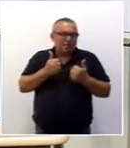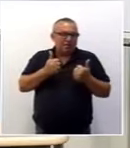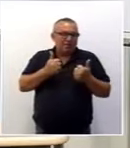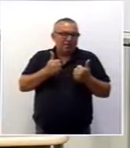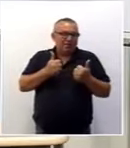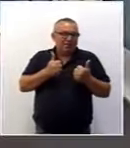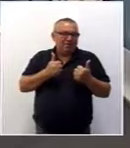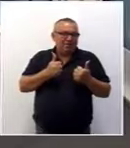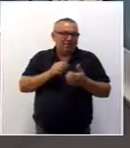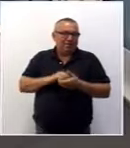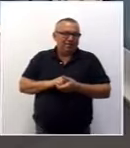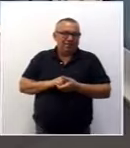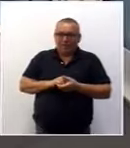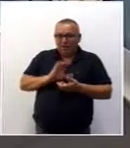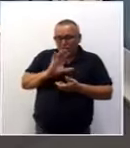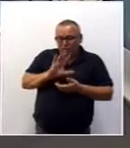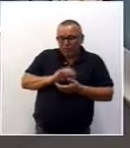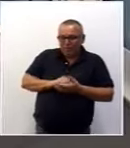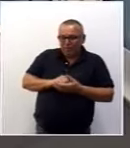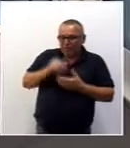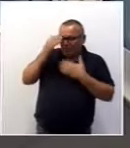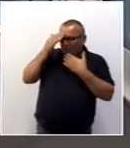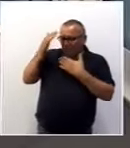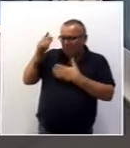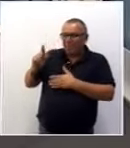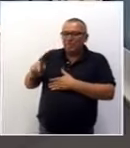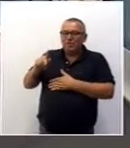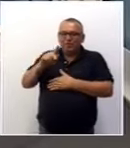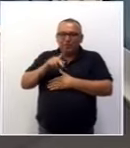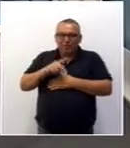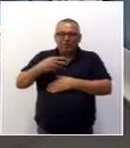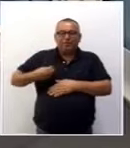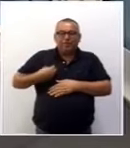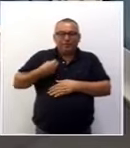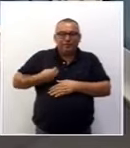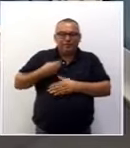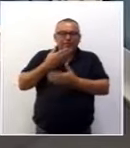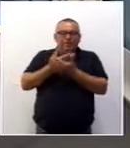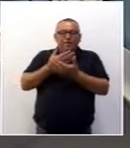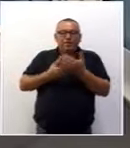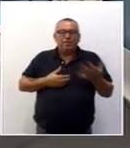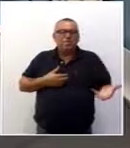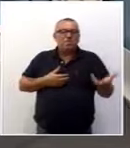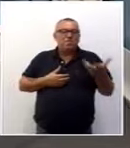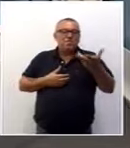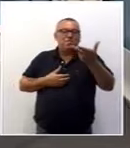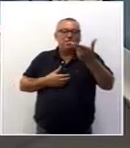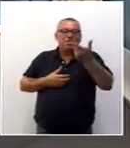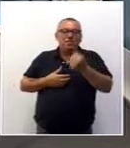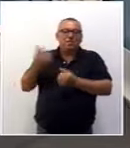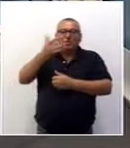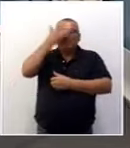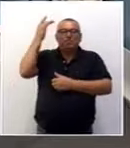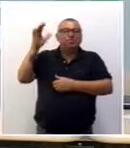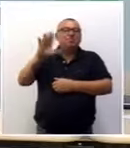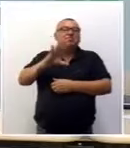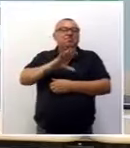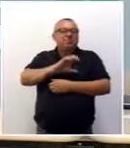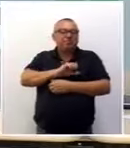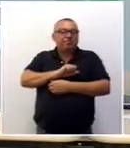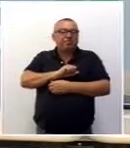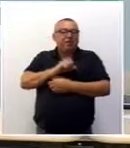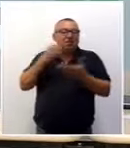Então, acho que é isso. Obrigada, professor, pela presença, pela aula maravilhosa. Tenho certeza que todos os alunos aí vão